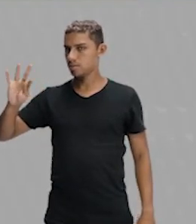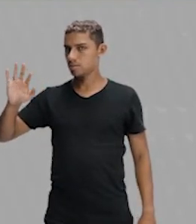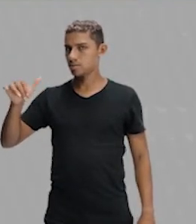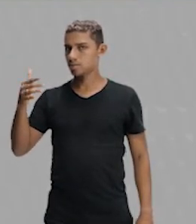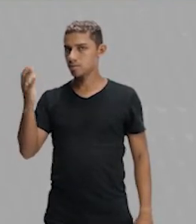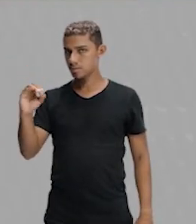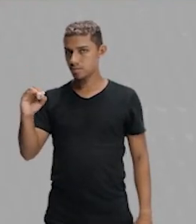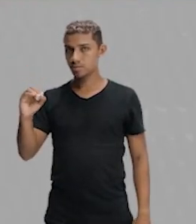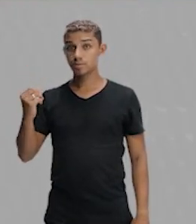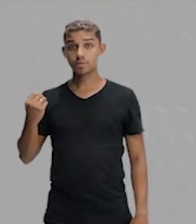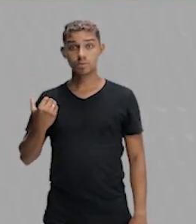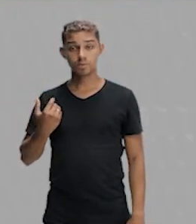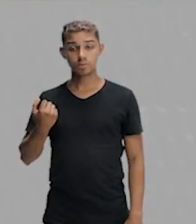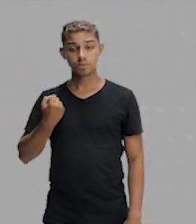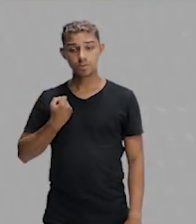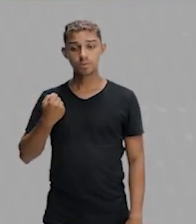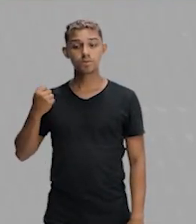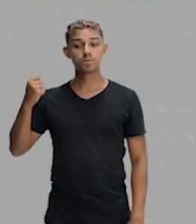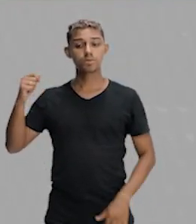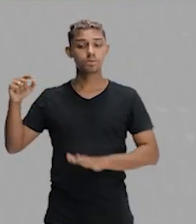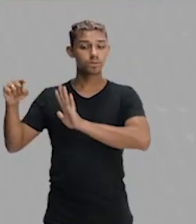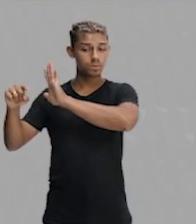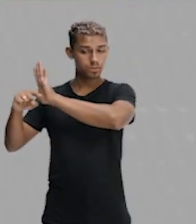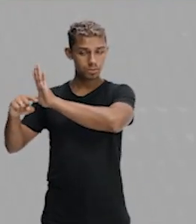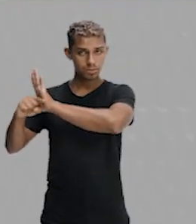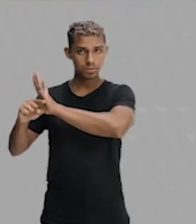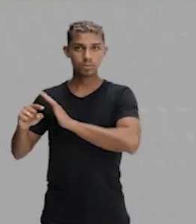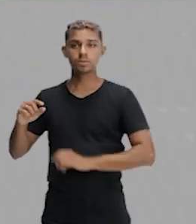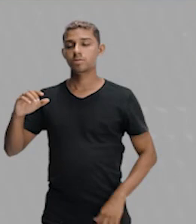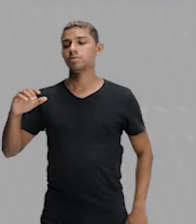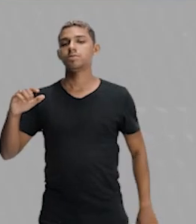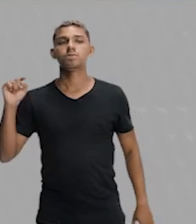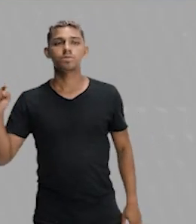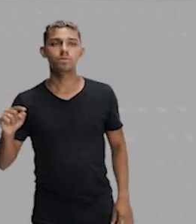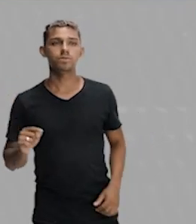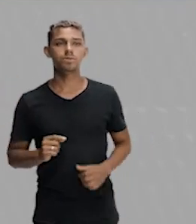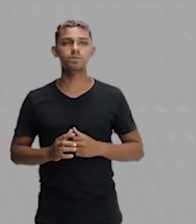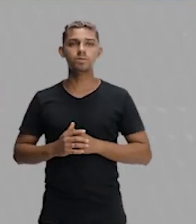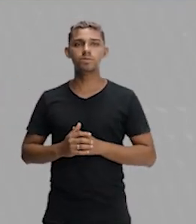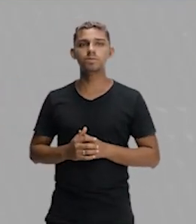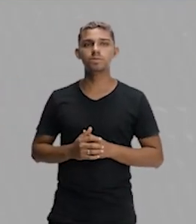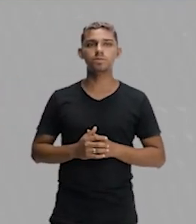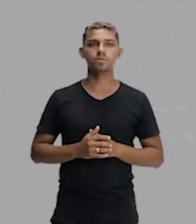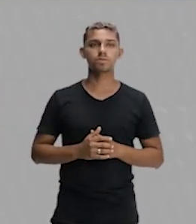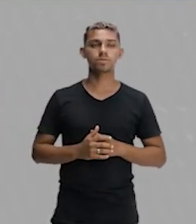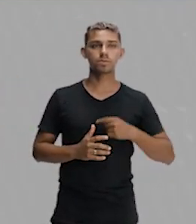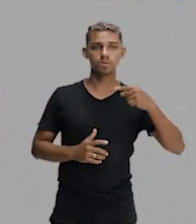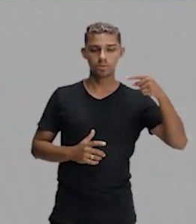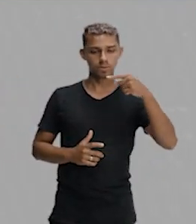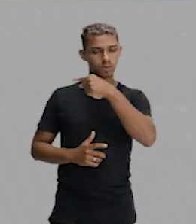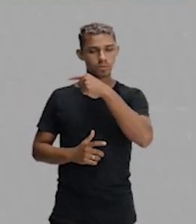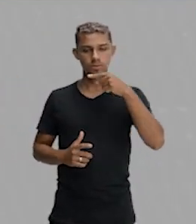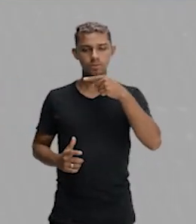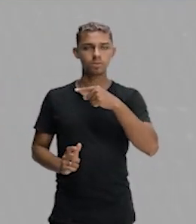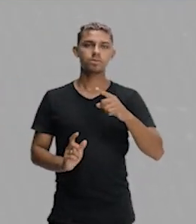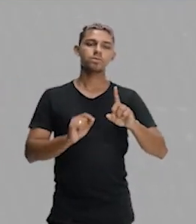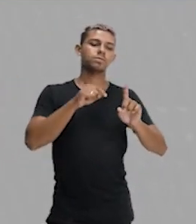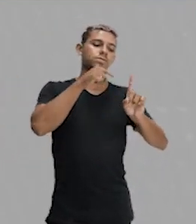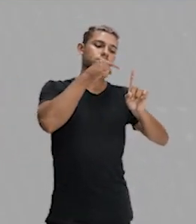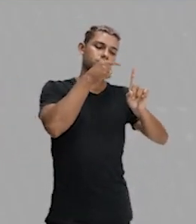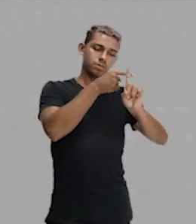Certo? De onde nascem essas setas, certo? Fazendo a comparação com a figura,